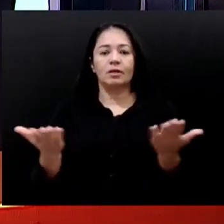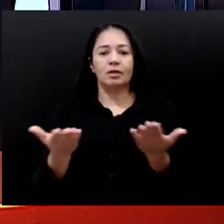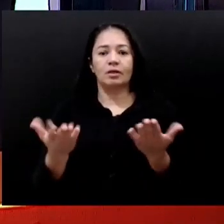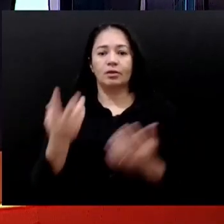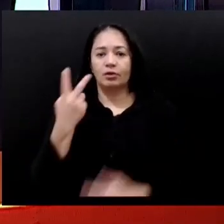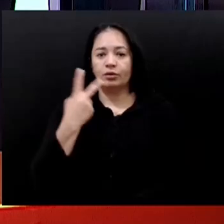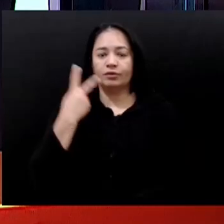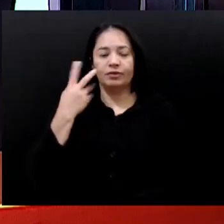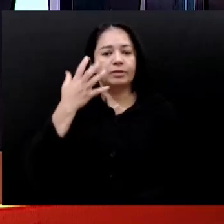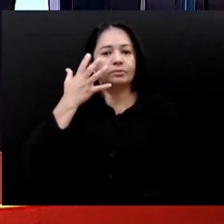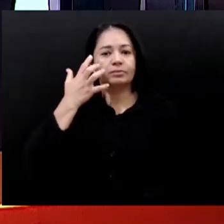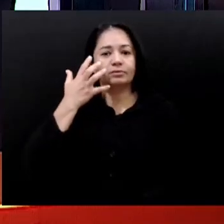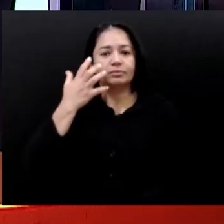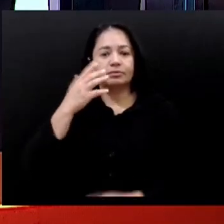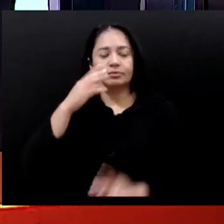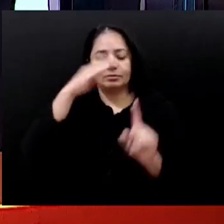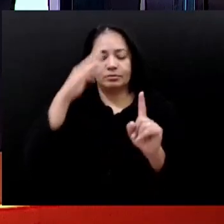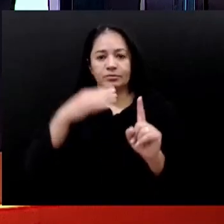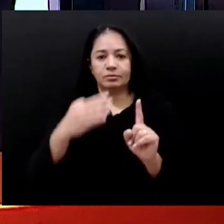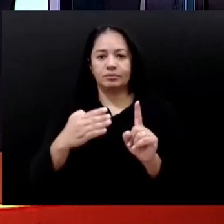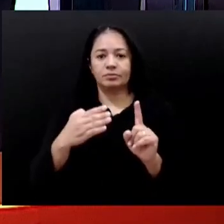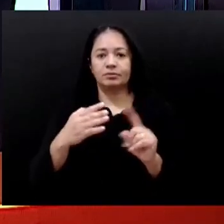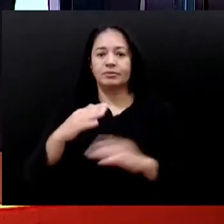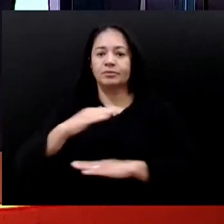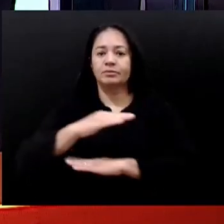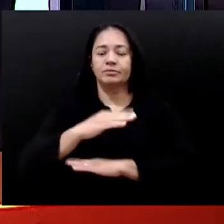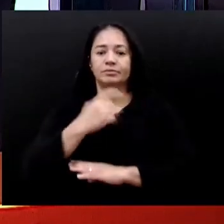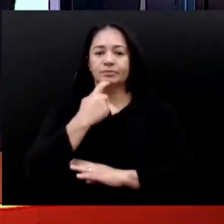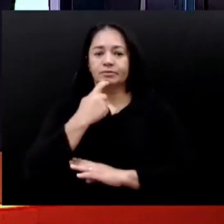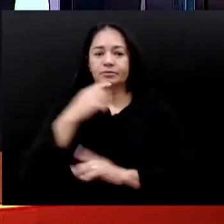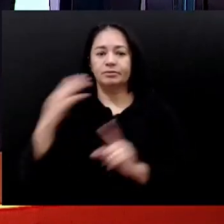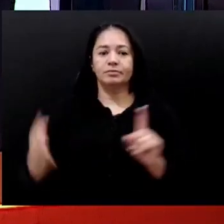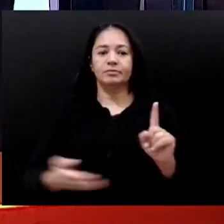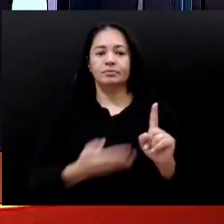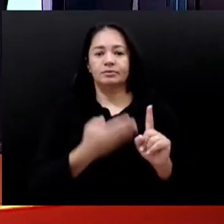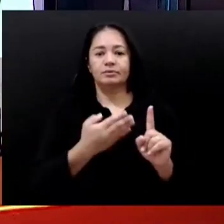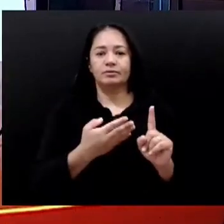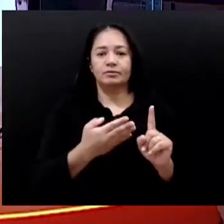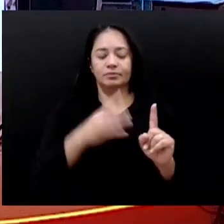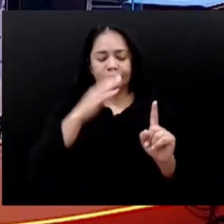para a homenagem da Câmara Municipal de Campinas ao agraciado desta noite.